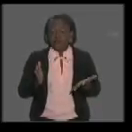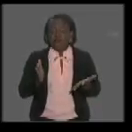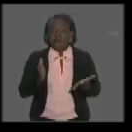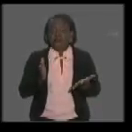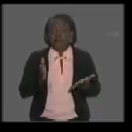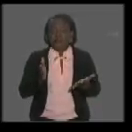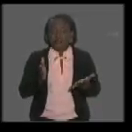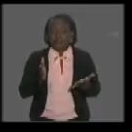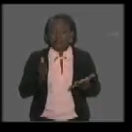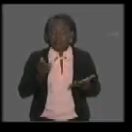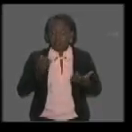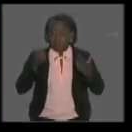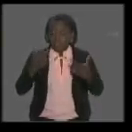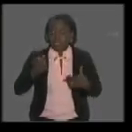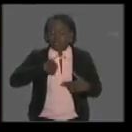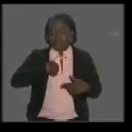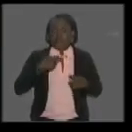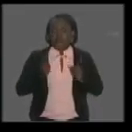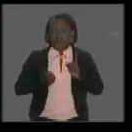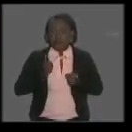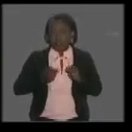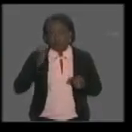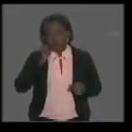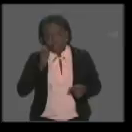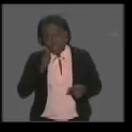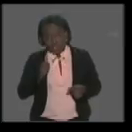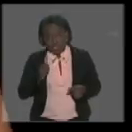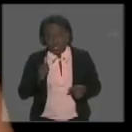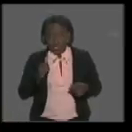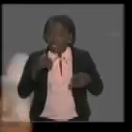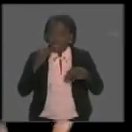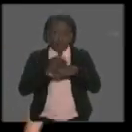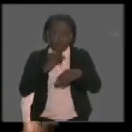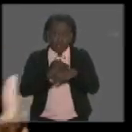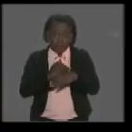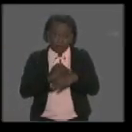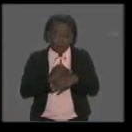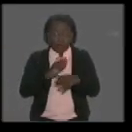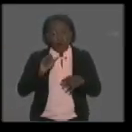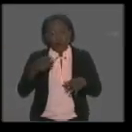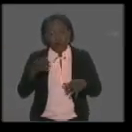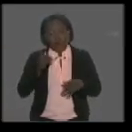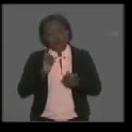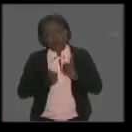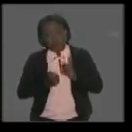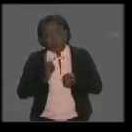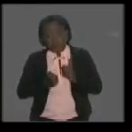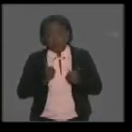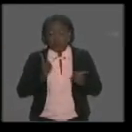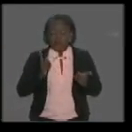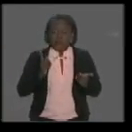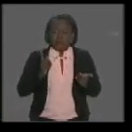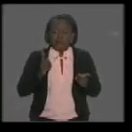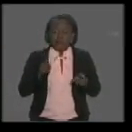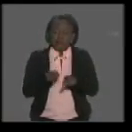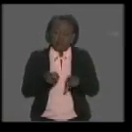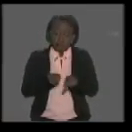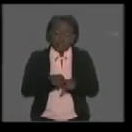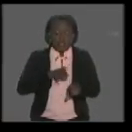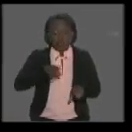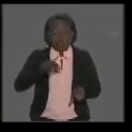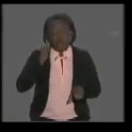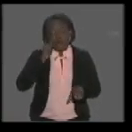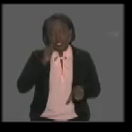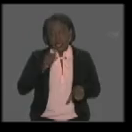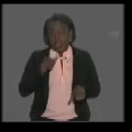que dizer que eu sou travesti e mulher é equivalente, né? Dizer que eu sou travesti e também